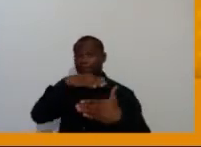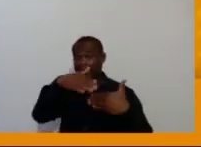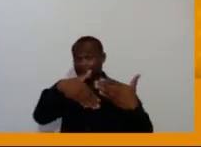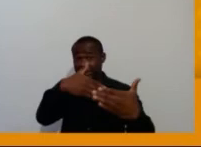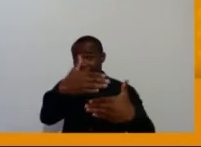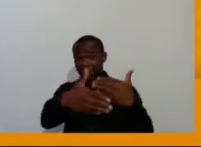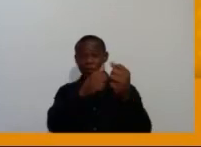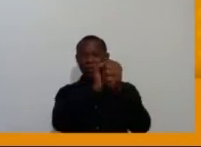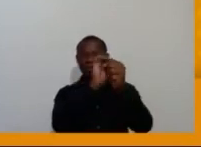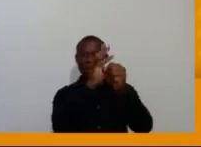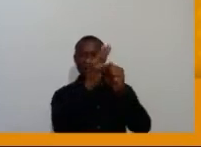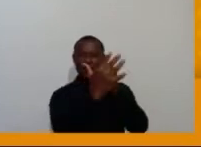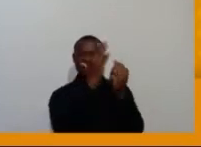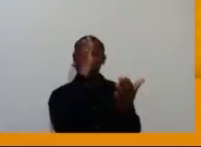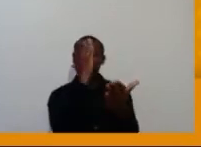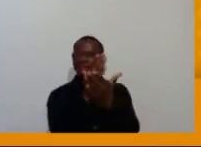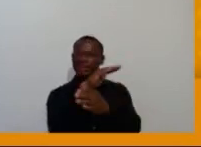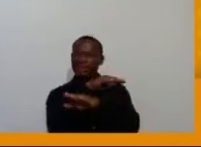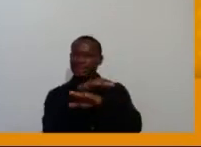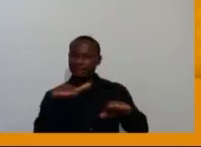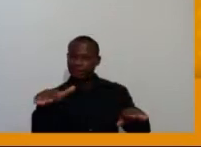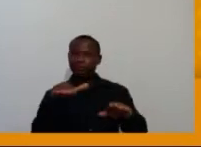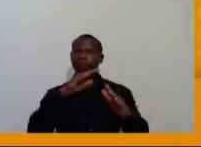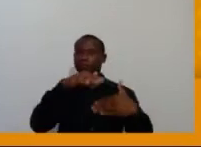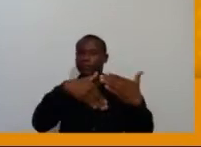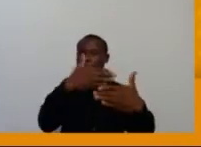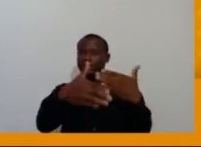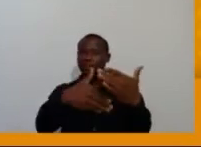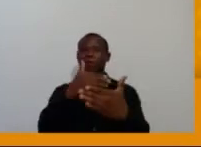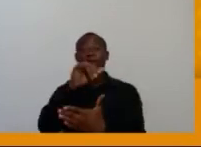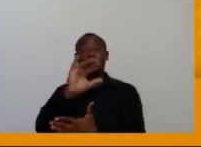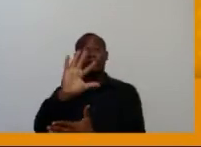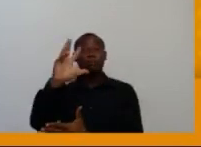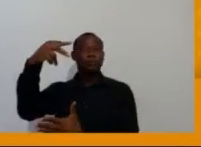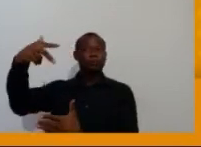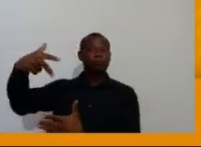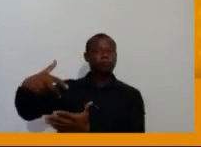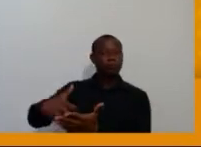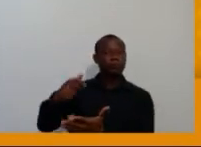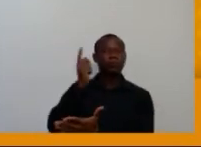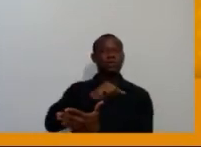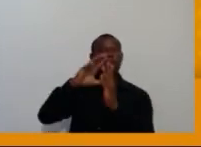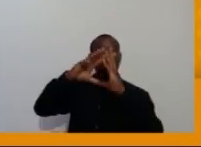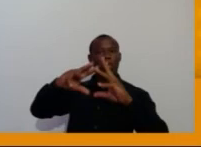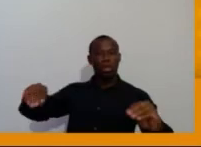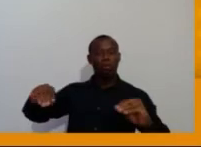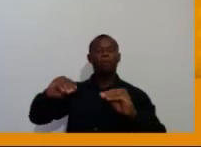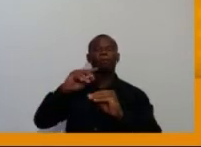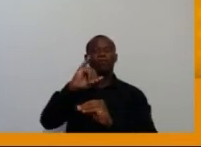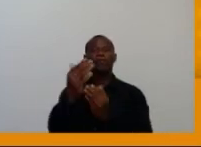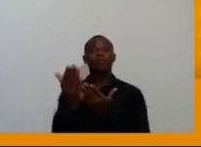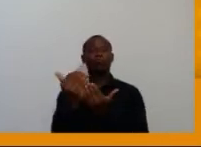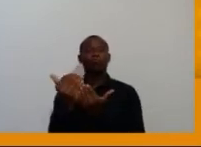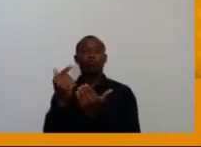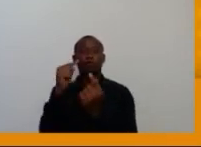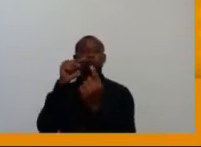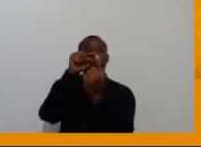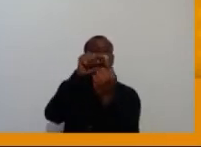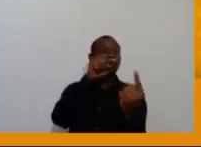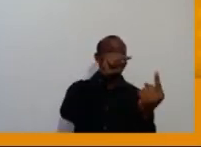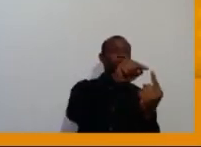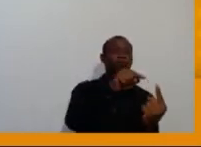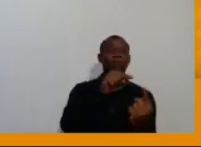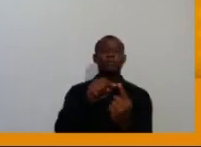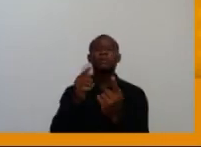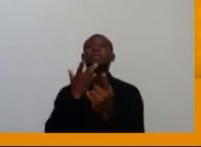a vacina, se os jovens, se nosso público vai querer optar, continuar optando por esse modelo